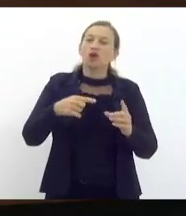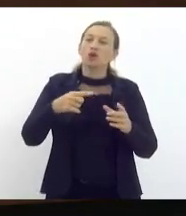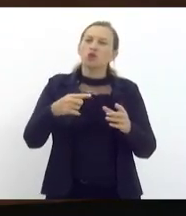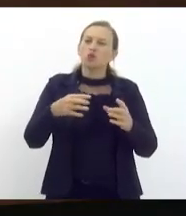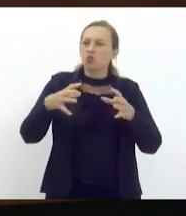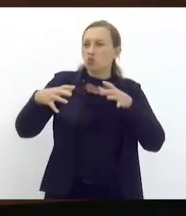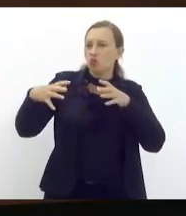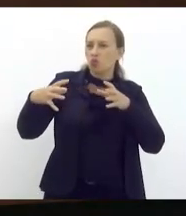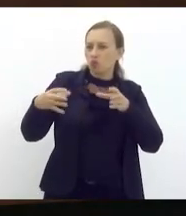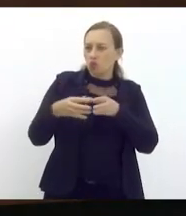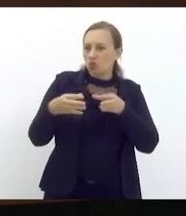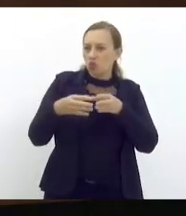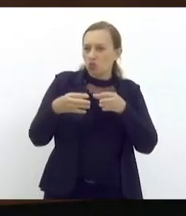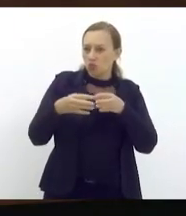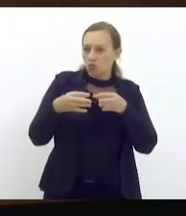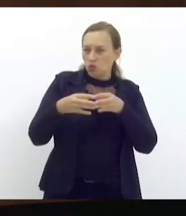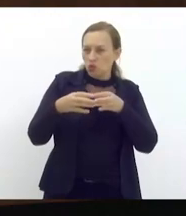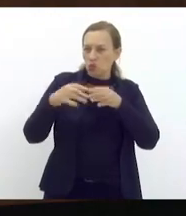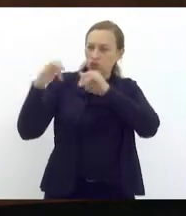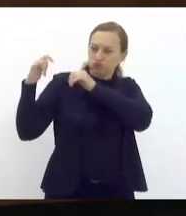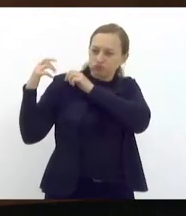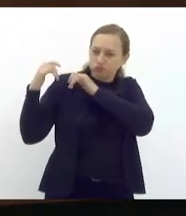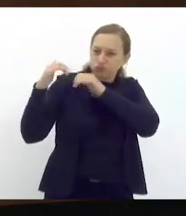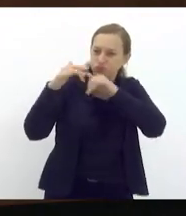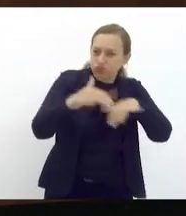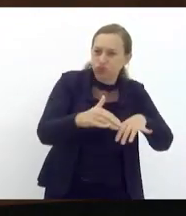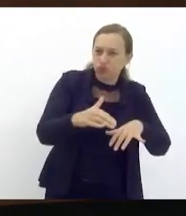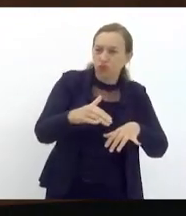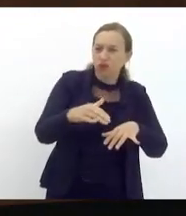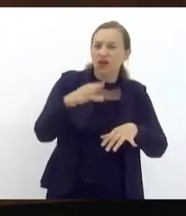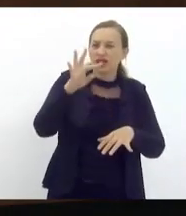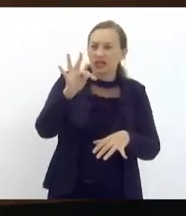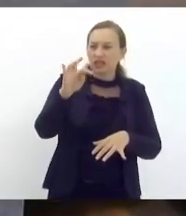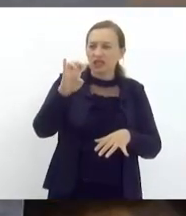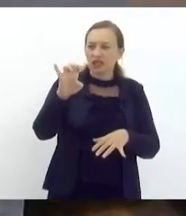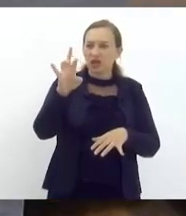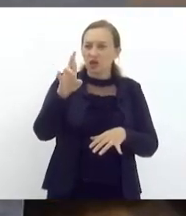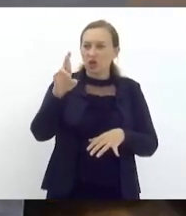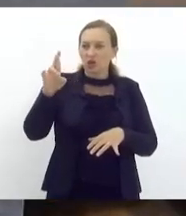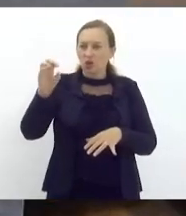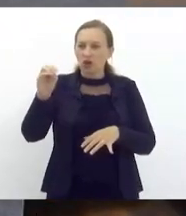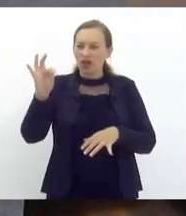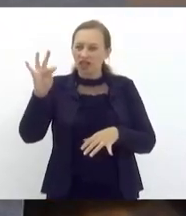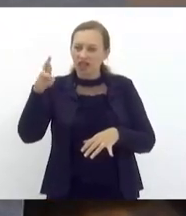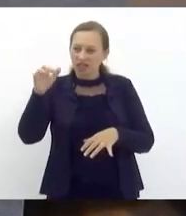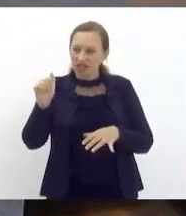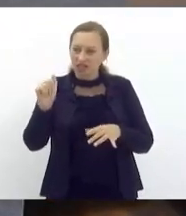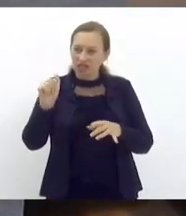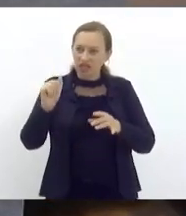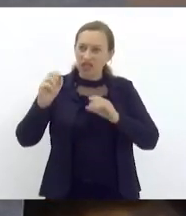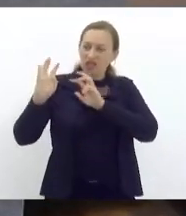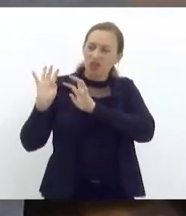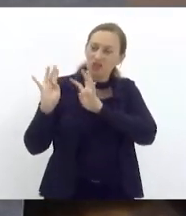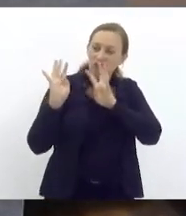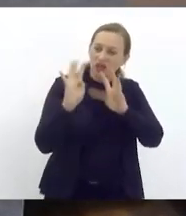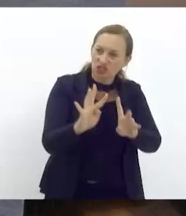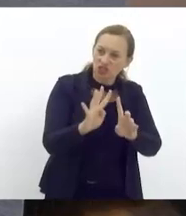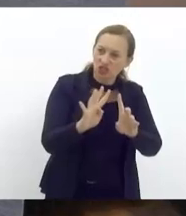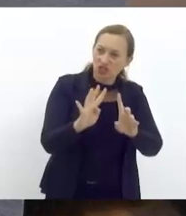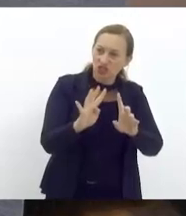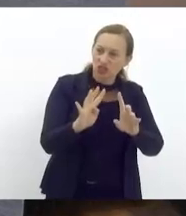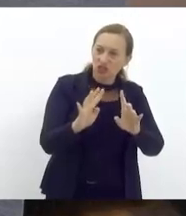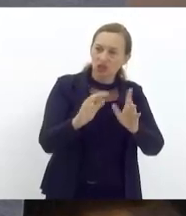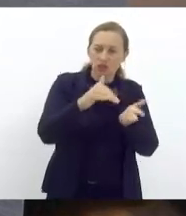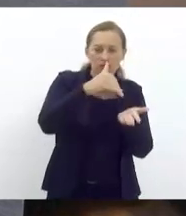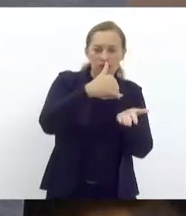com argumento de que a secretária pudesse fugir pela parte de trás nós